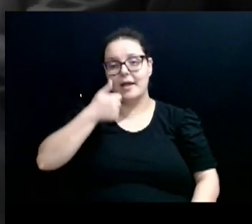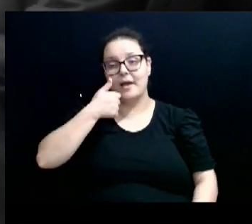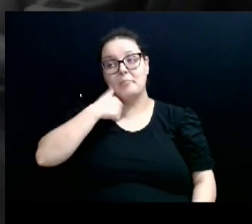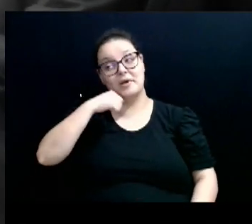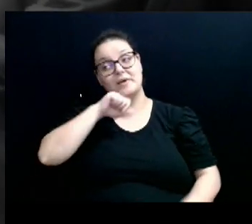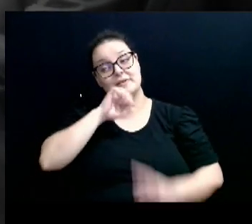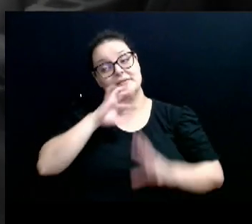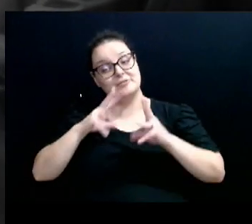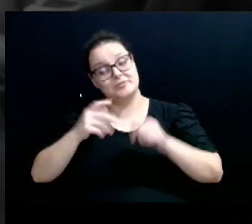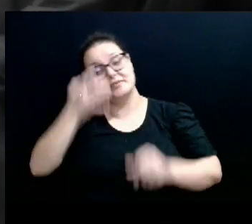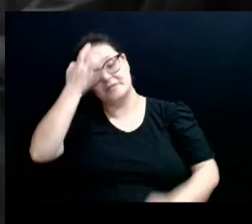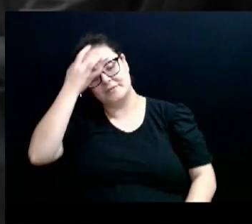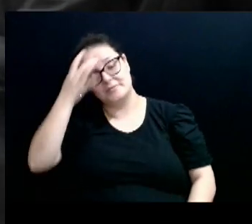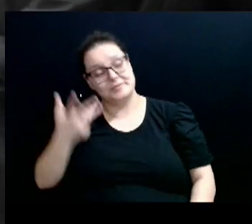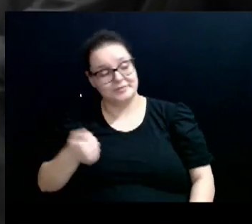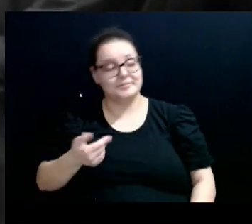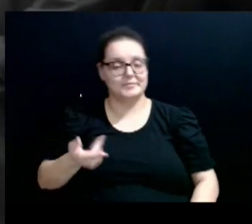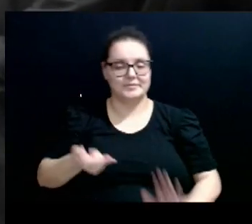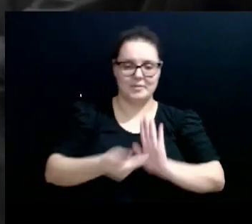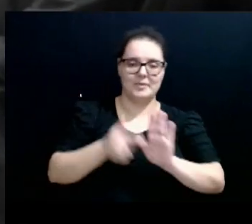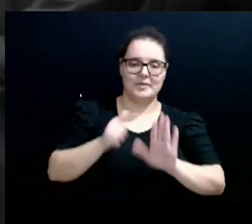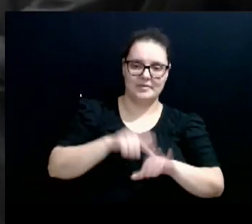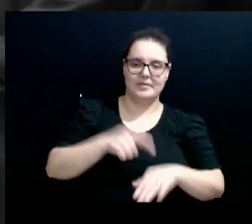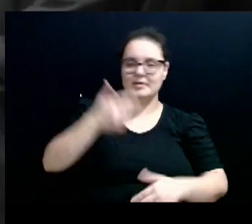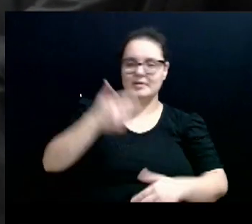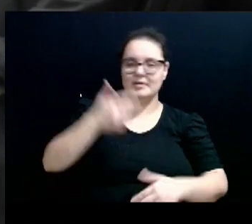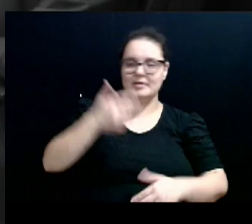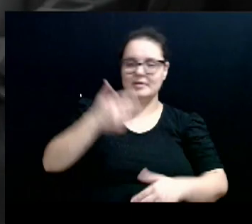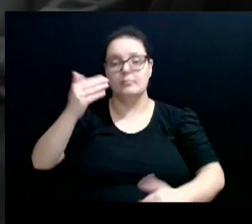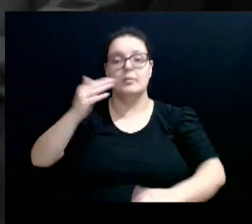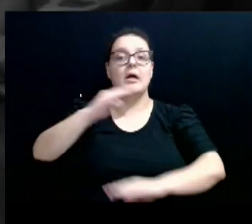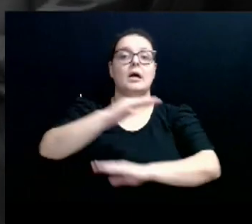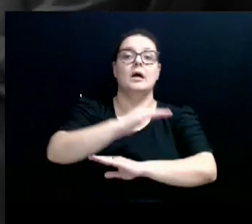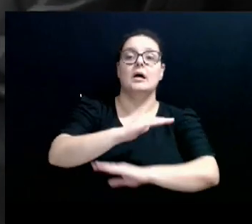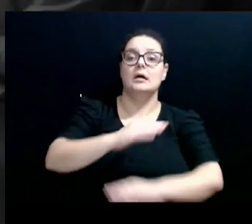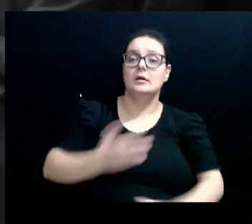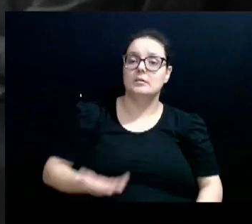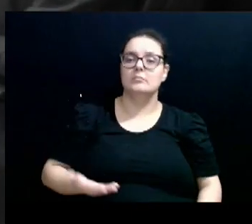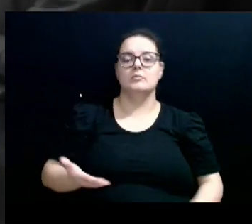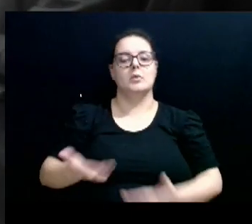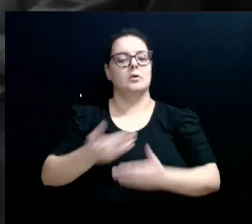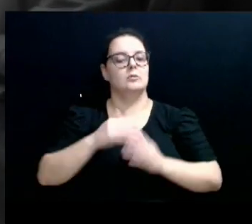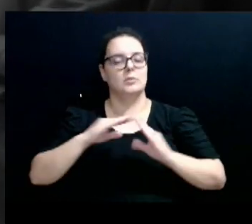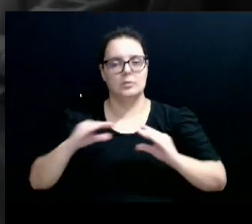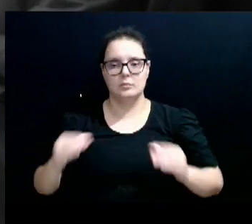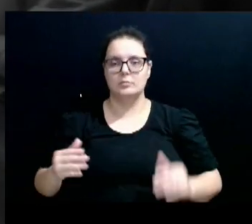grato pelas pessoas, a Câmara de Campinas, pelo acolhimento. Na época o presidente era o